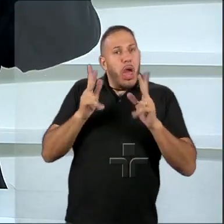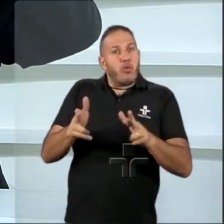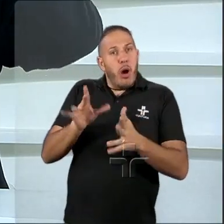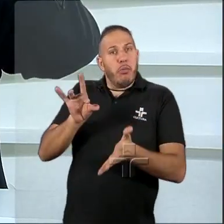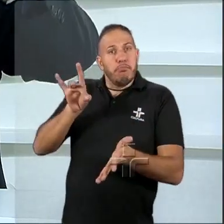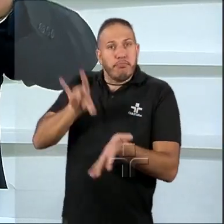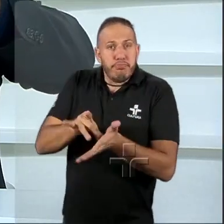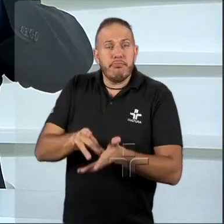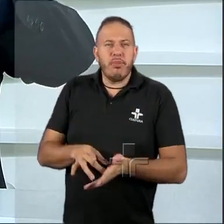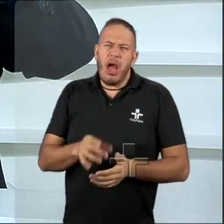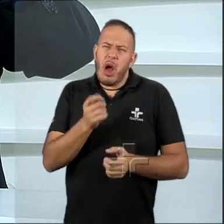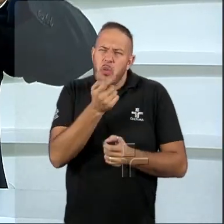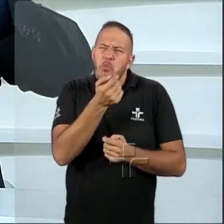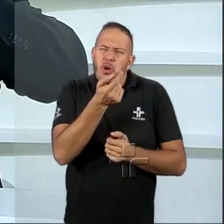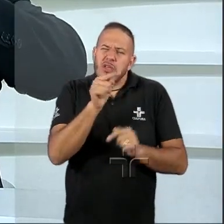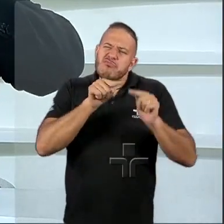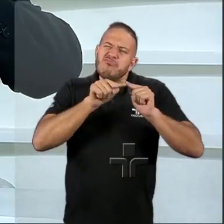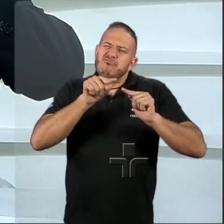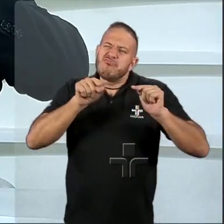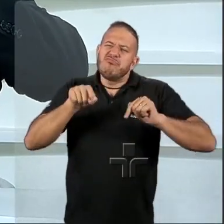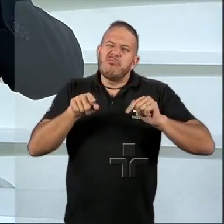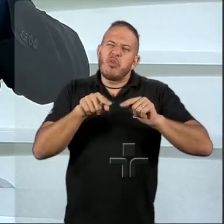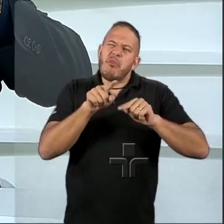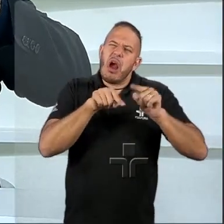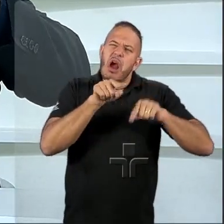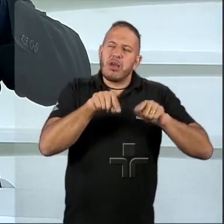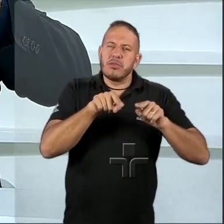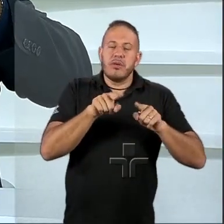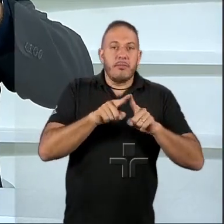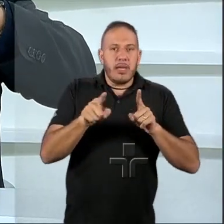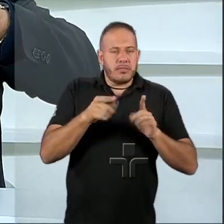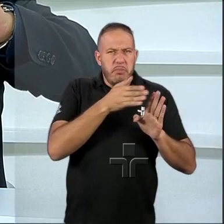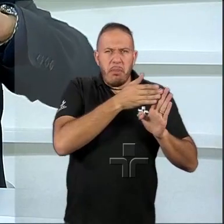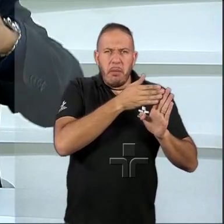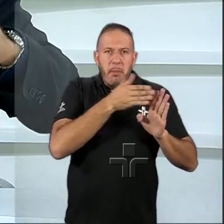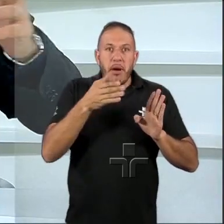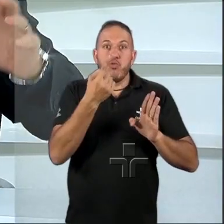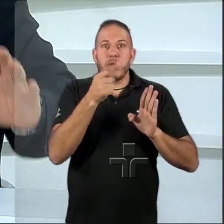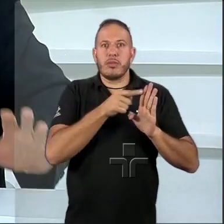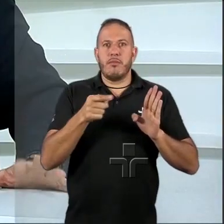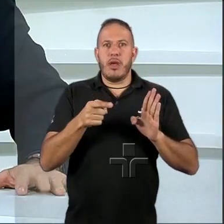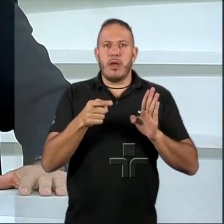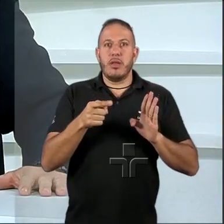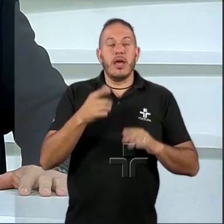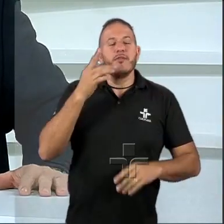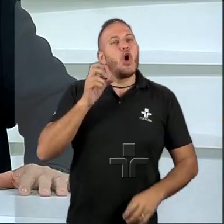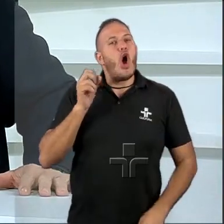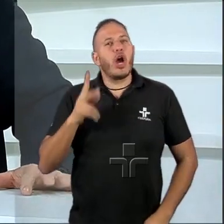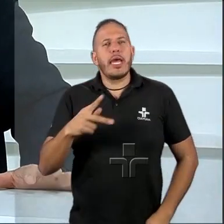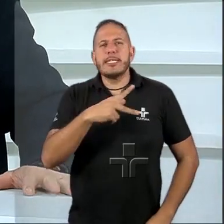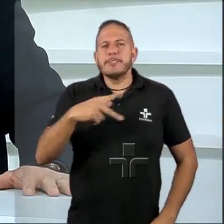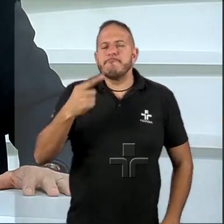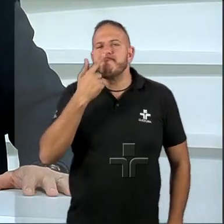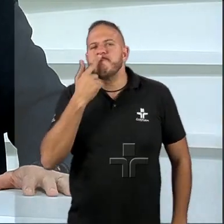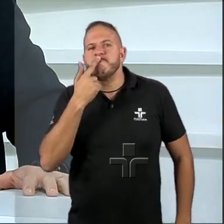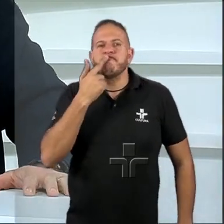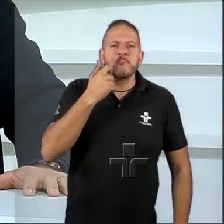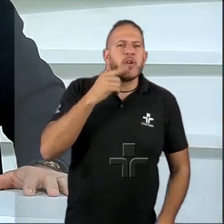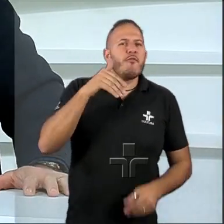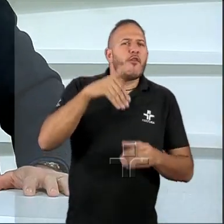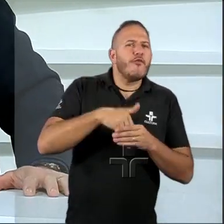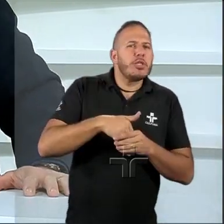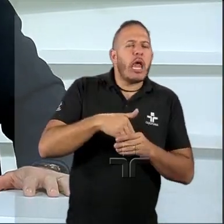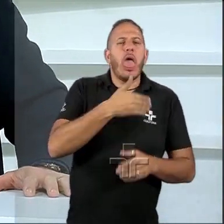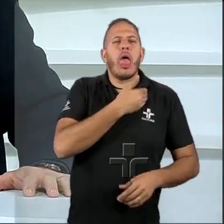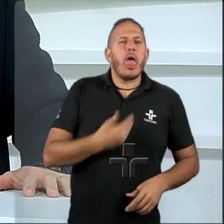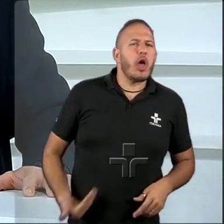final, com alguma oscilação, tem um pouquinho mais de migração, mas o desenho geral está dado. E aí o eleitor fala, ok, agora deixa eu ver o que eu vou fazer no meu estado, deixa eu ver o